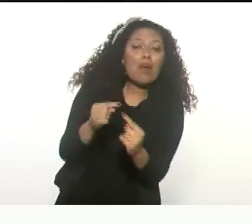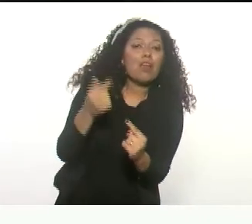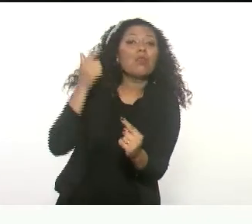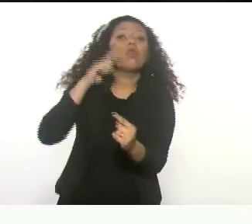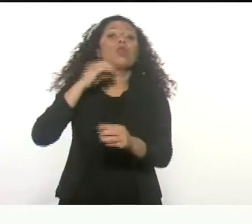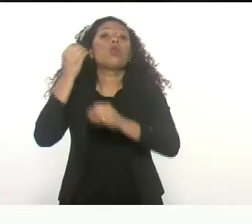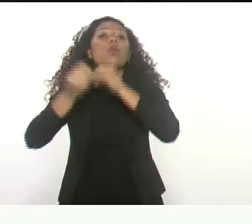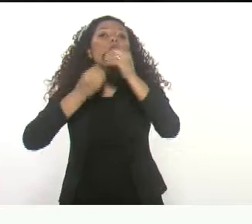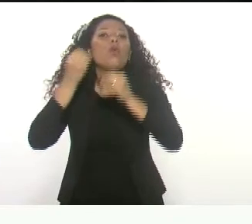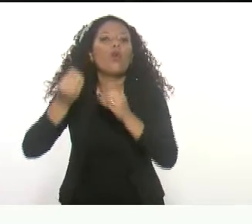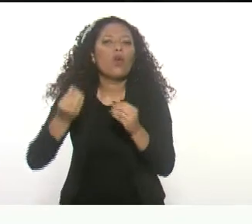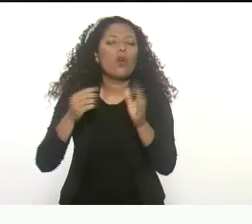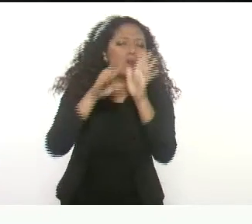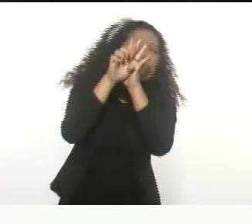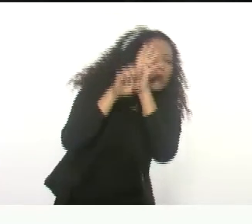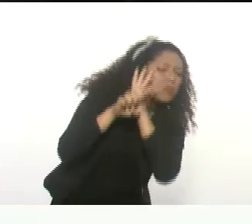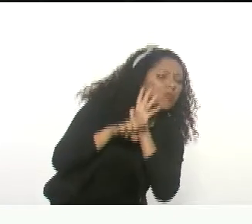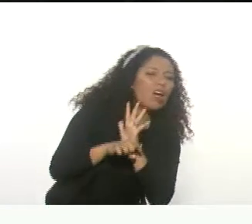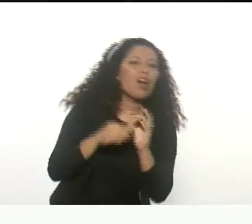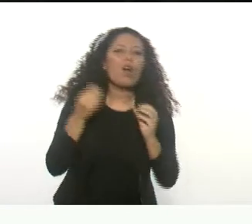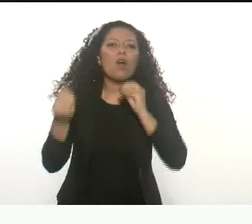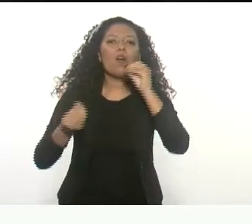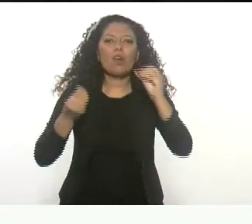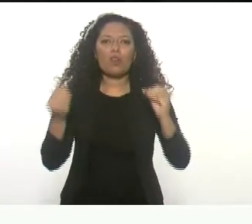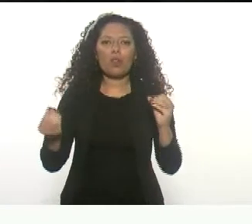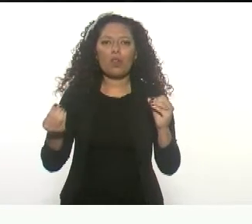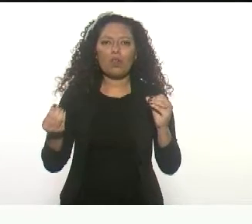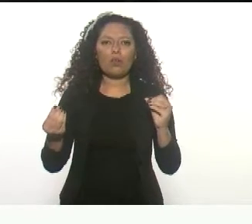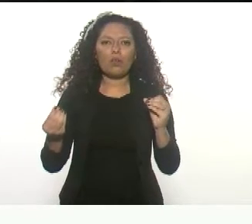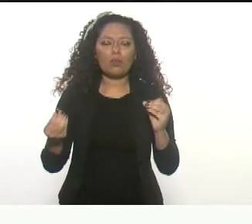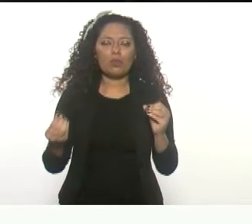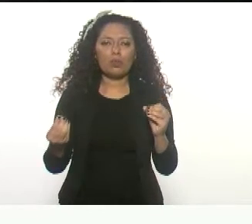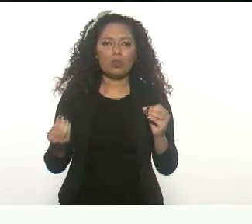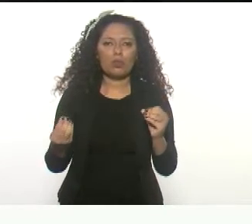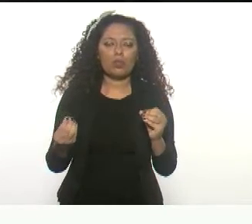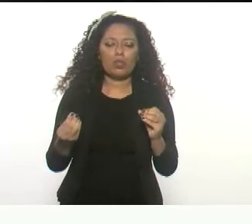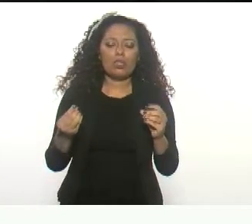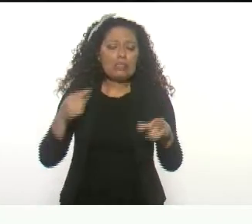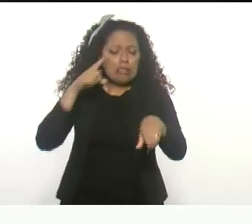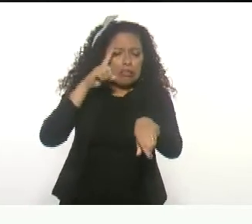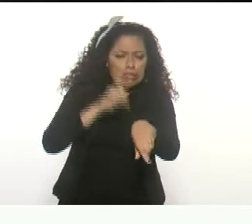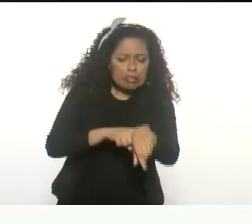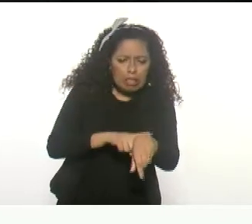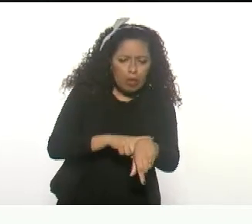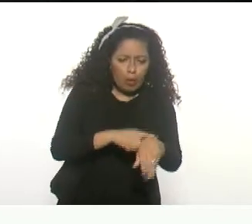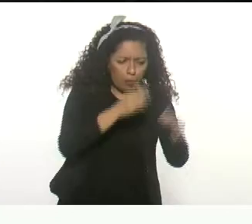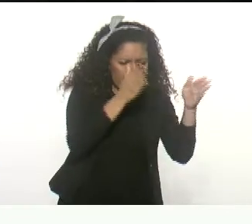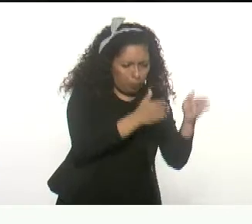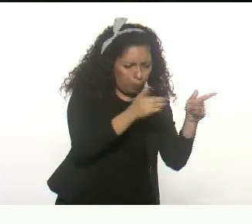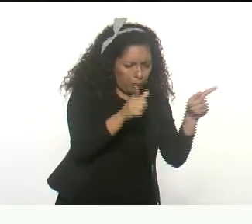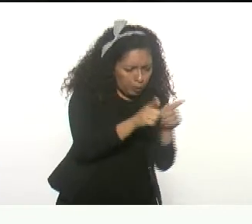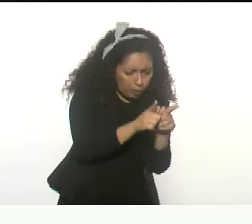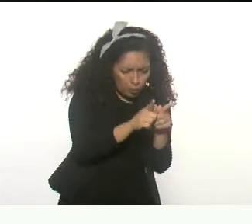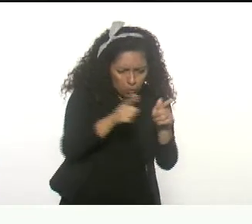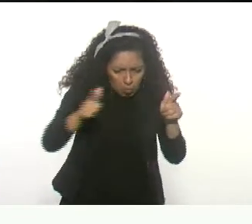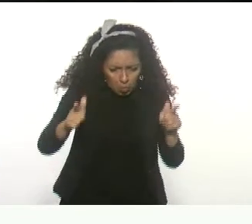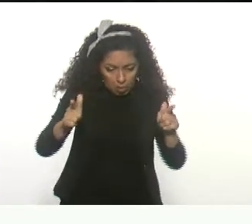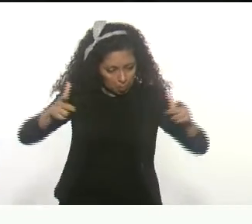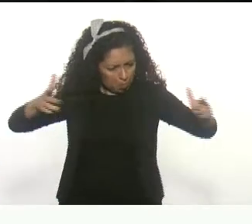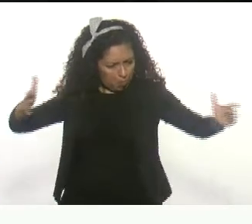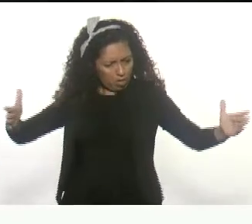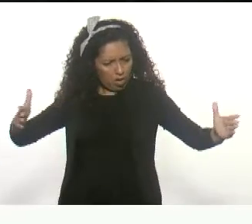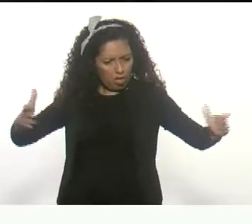alcançá-las, como monitorá-las, né? O que é uma meta de curto prazo, médio prazo, longo prazo. É uma coisa que as